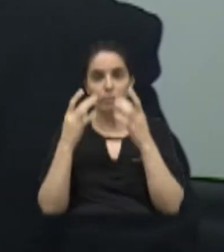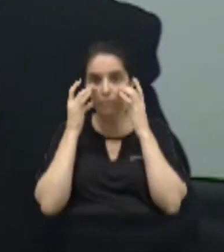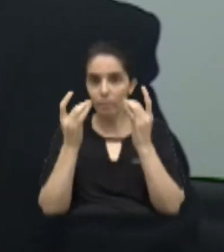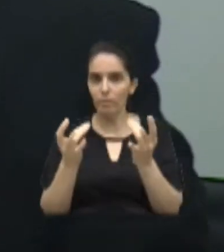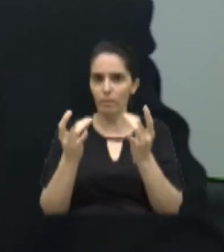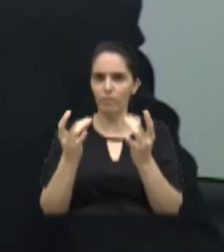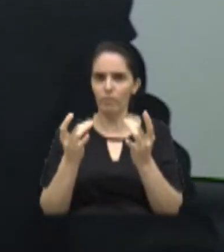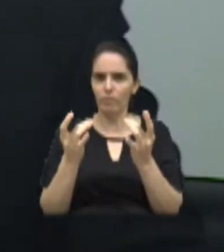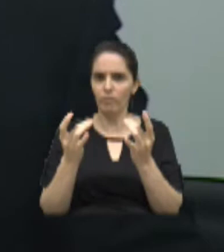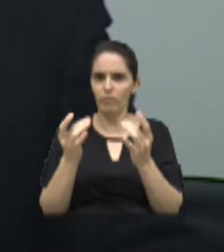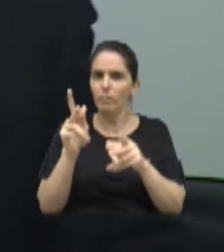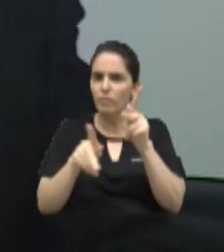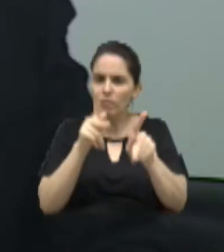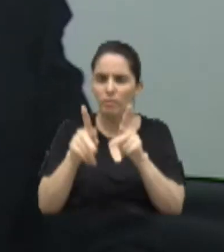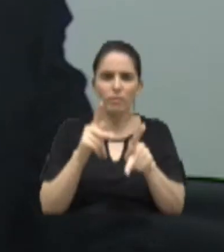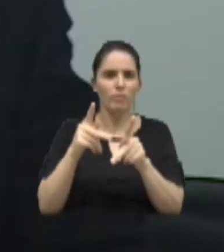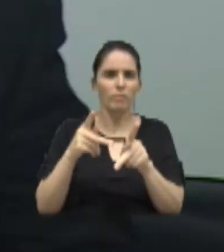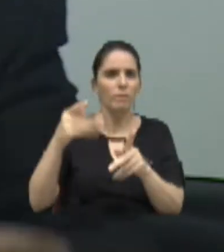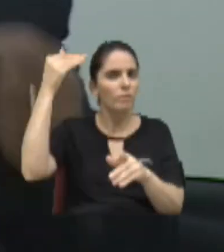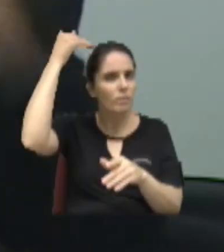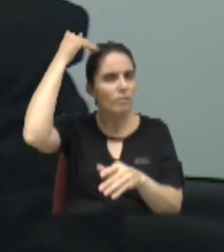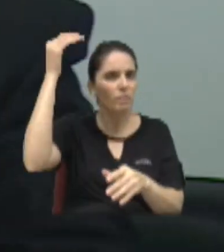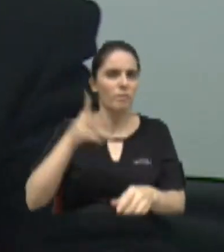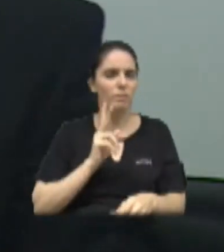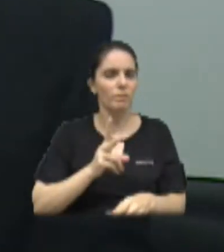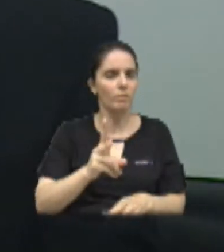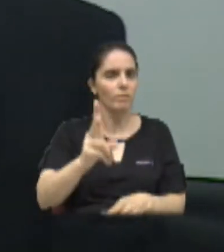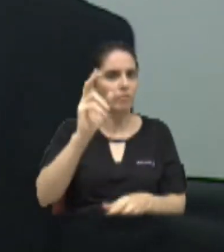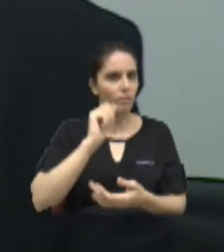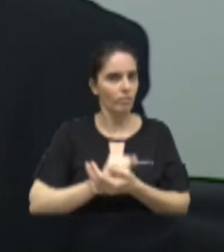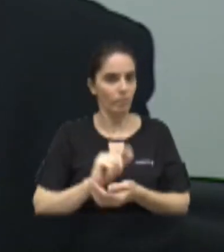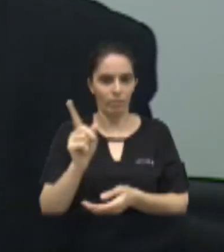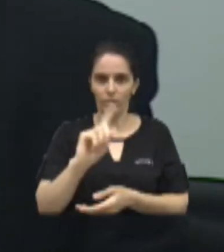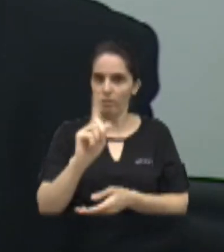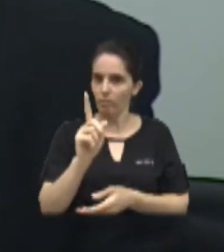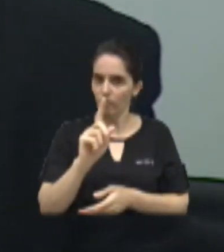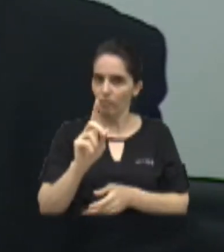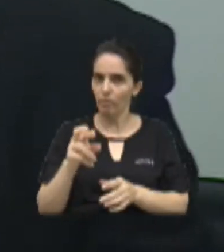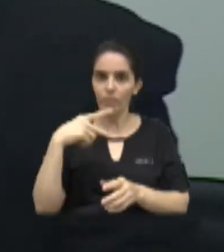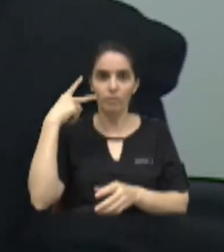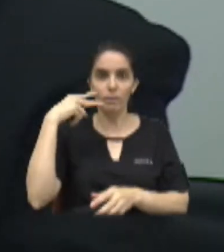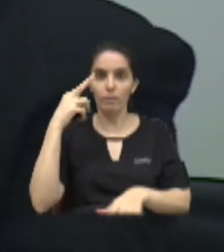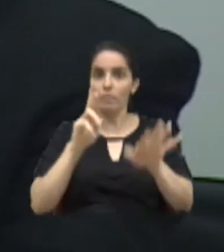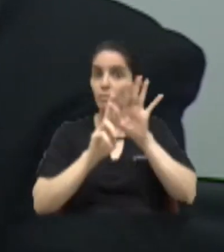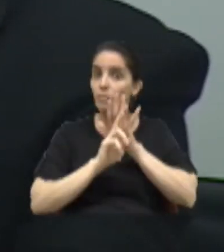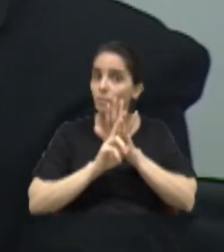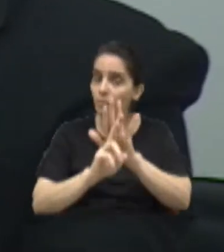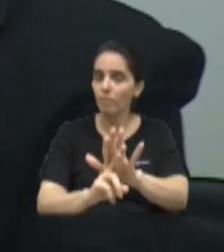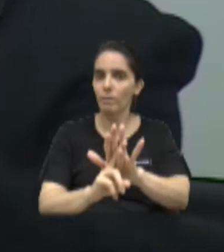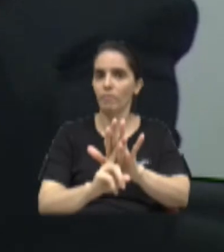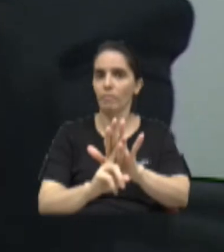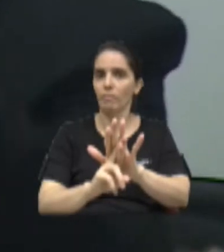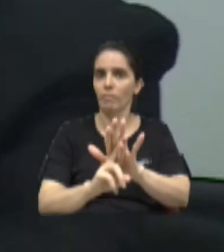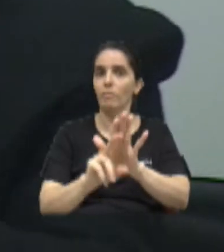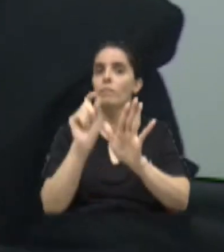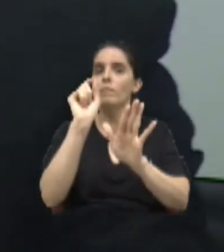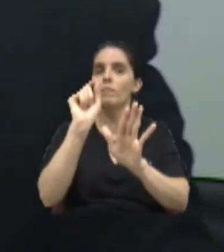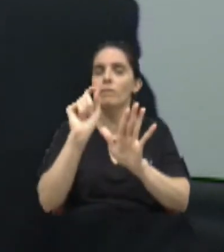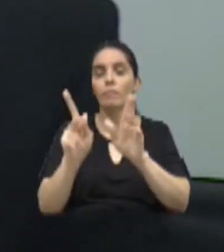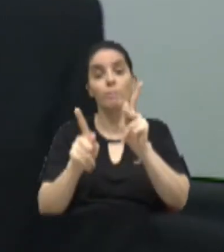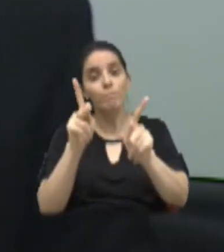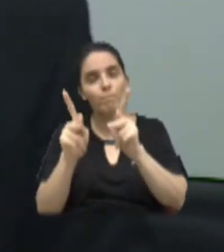população. Isso não tem lógica. Nós somos representantes da população e queremos que a população tenha um